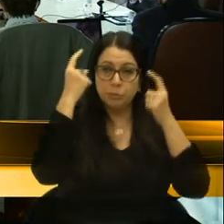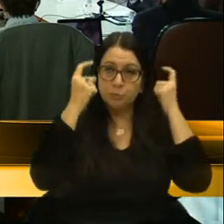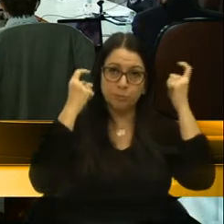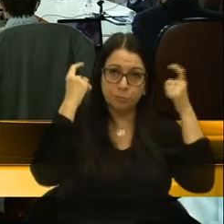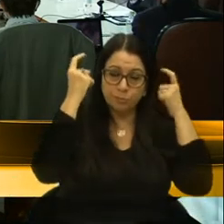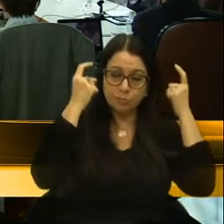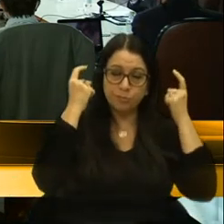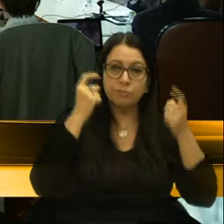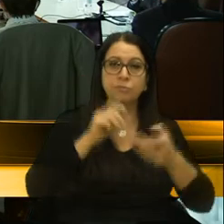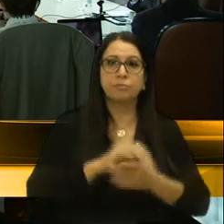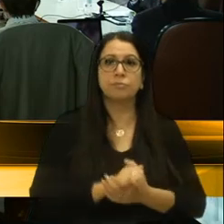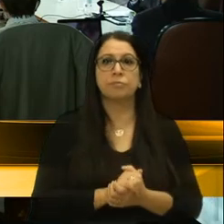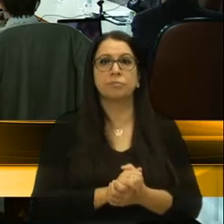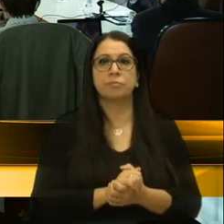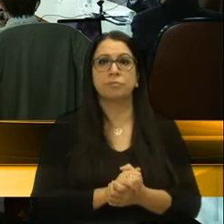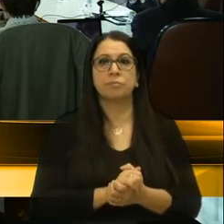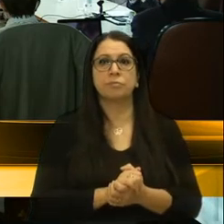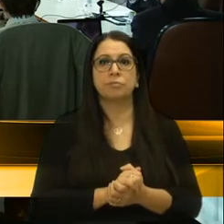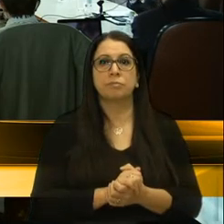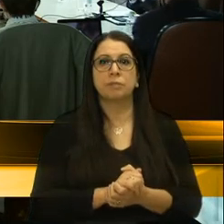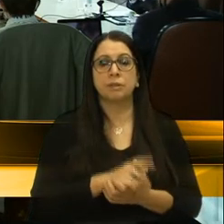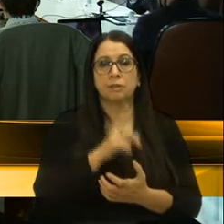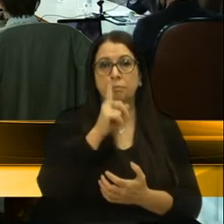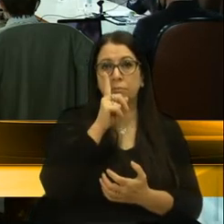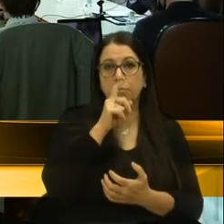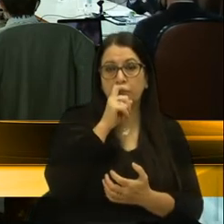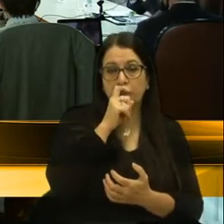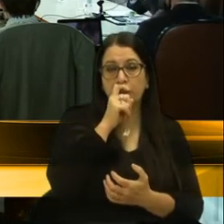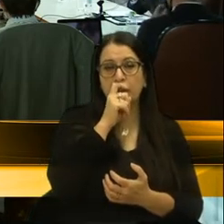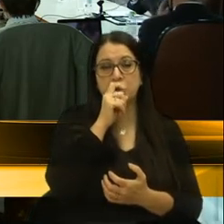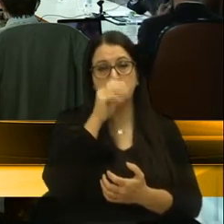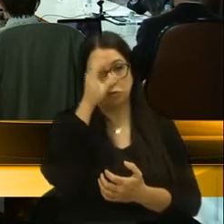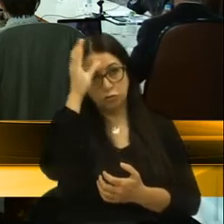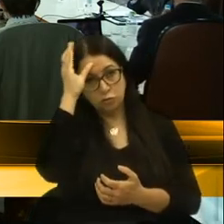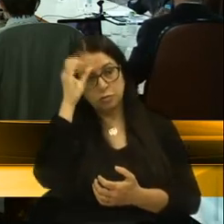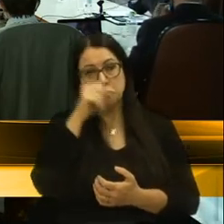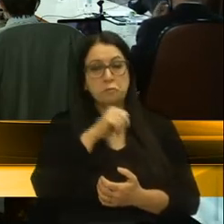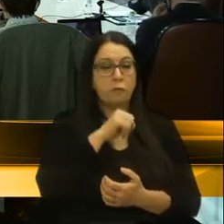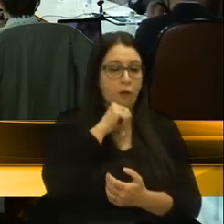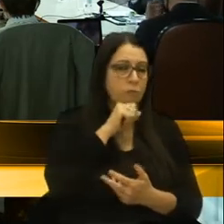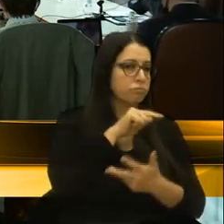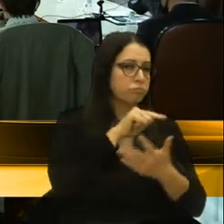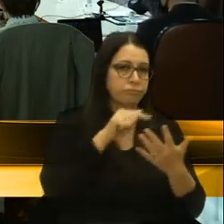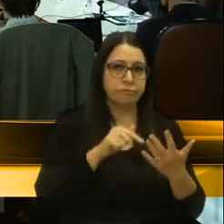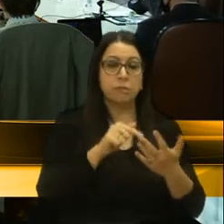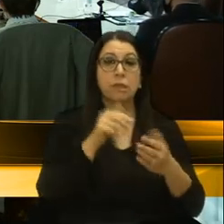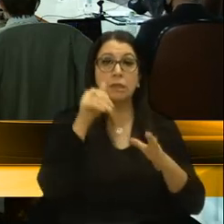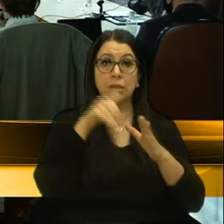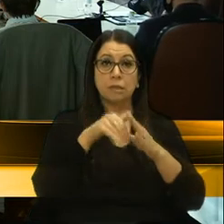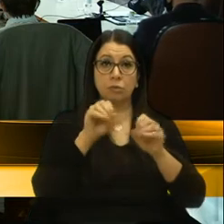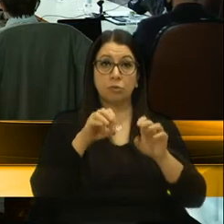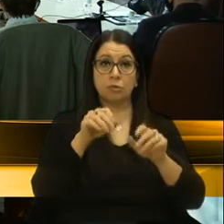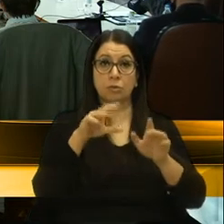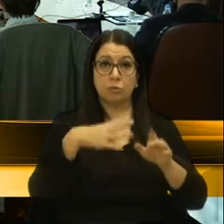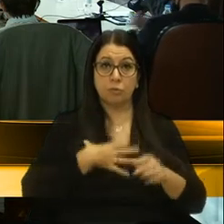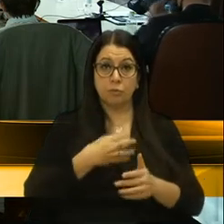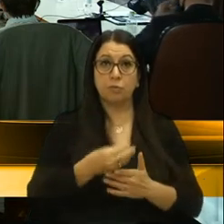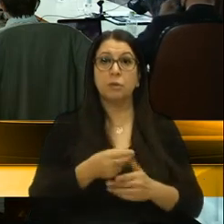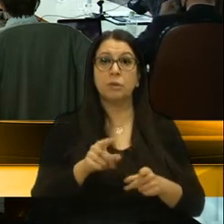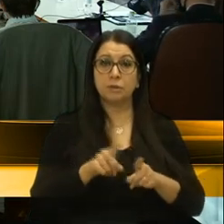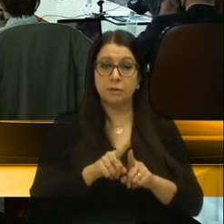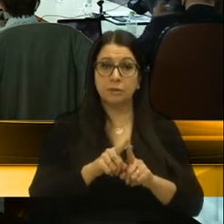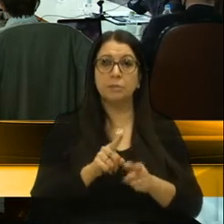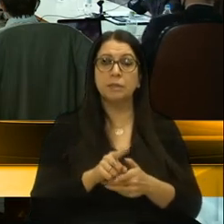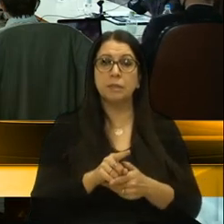preocupação como pais, tios, avós, enfim, na educação dos seus filhos e